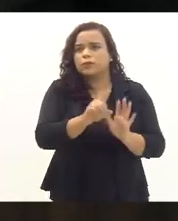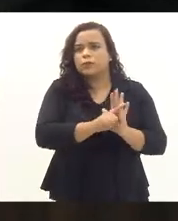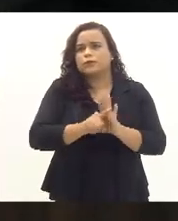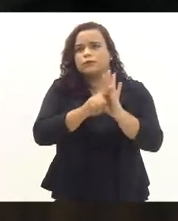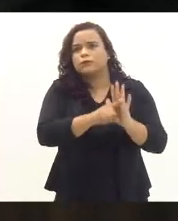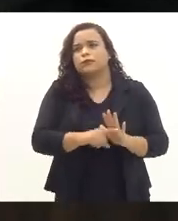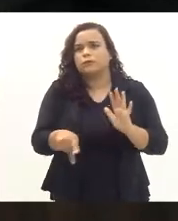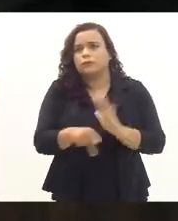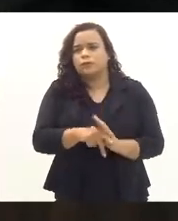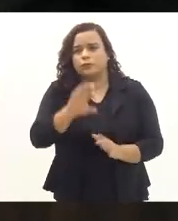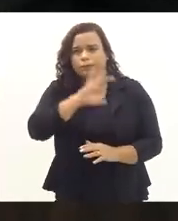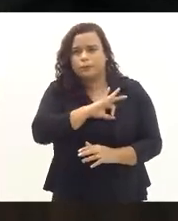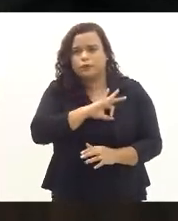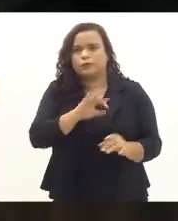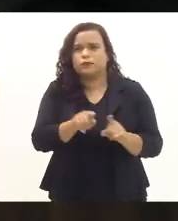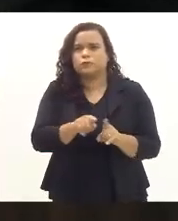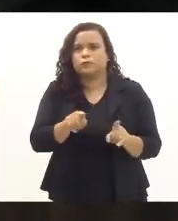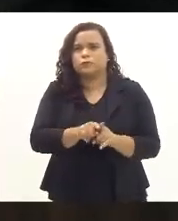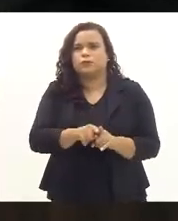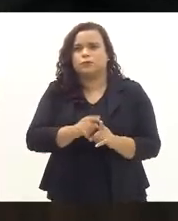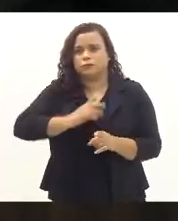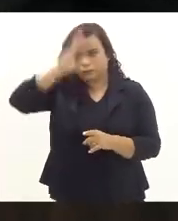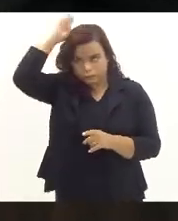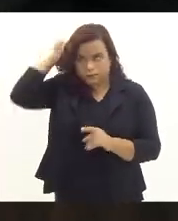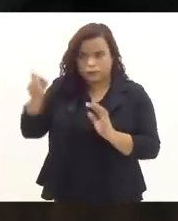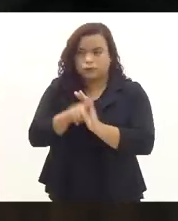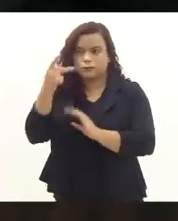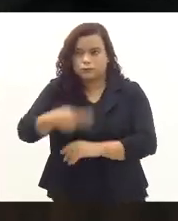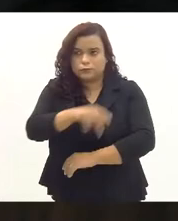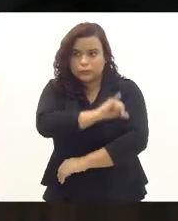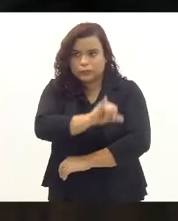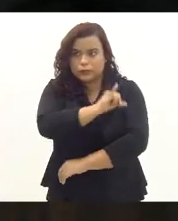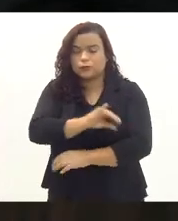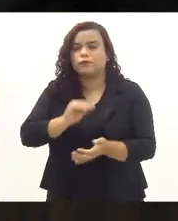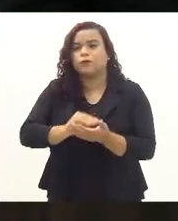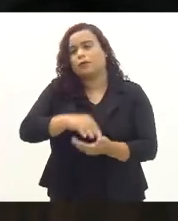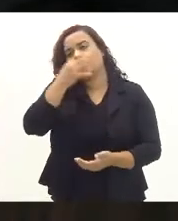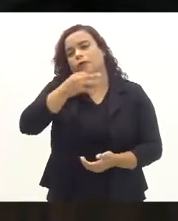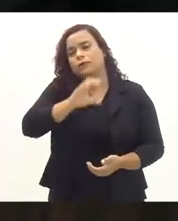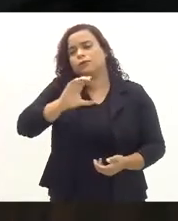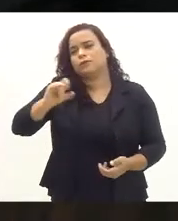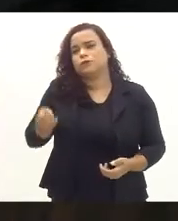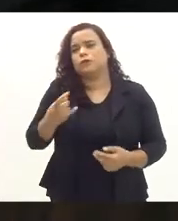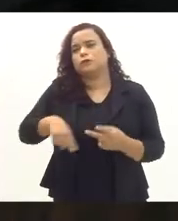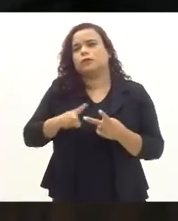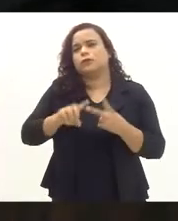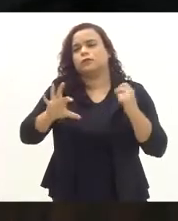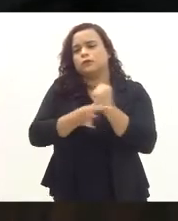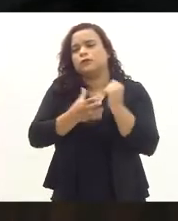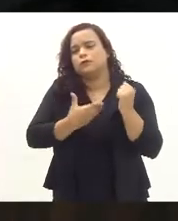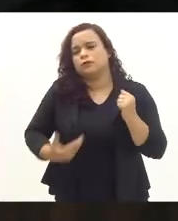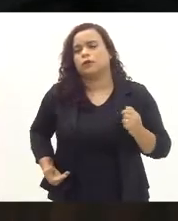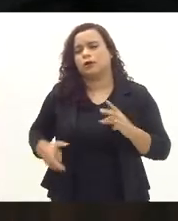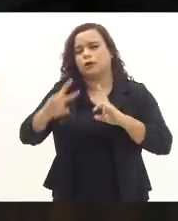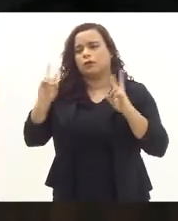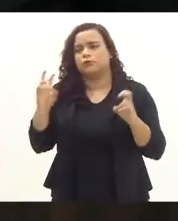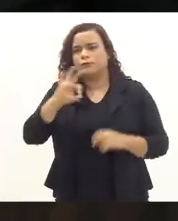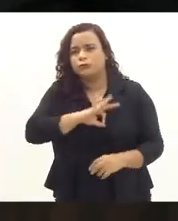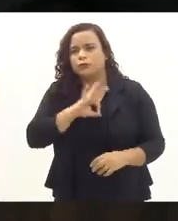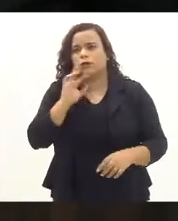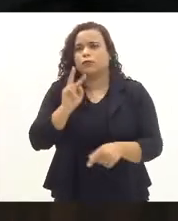do corpo e do Corpo de Bombeiros do Estado do Rio de Janeiro e dá outras providências pendente de pareceres das comissões de condição justiça e Segurança Pública ação de polícia